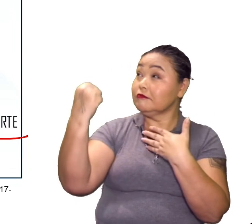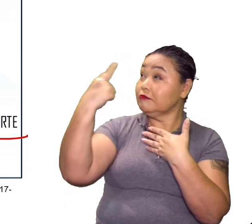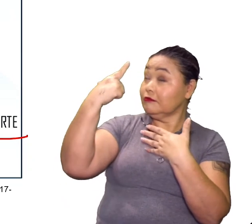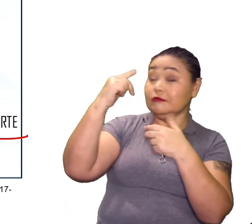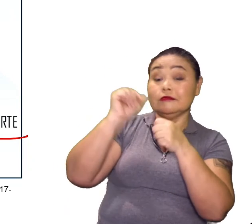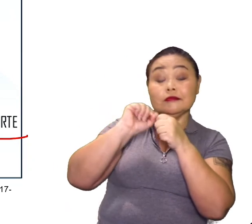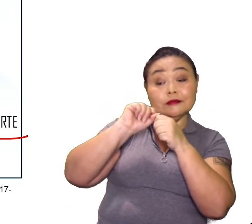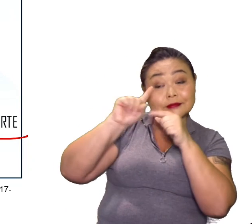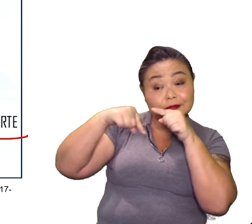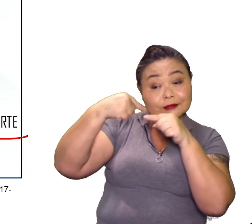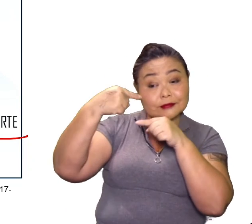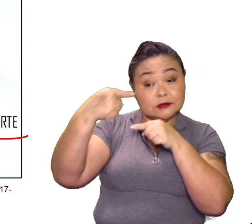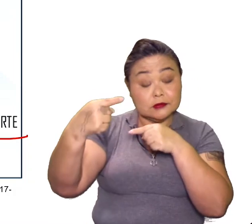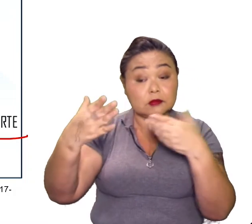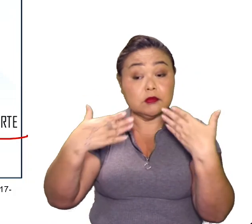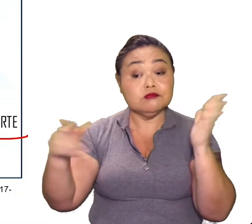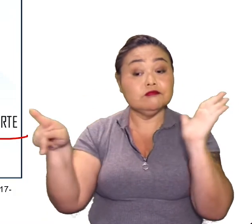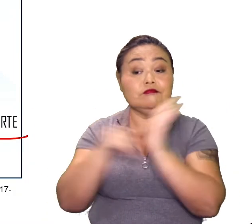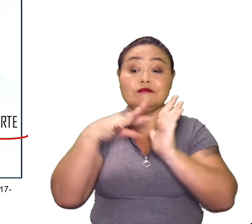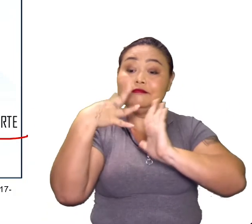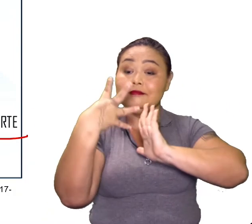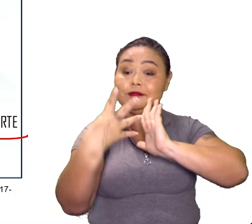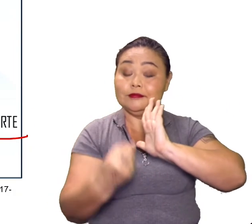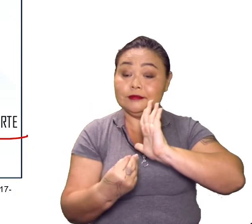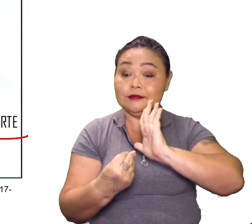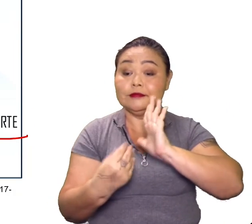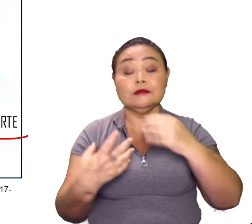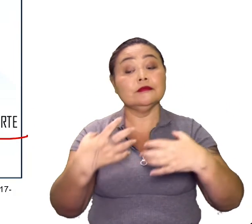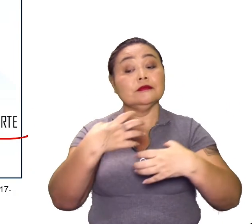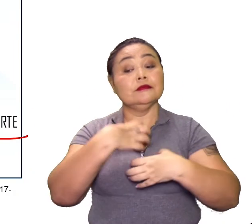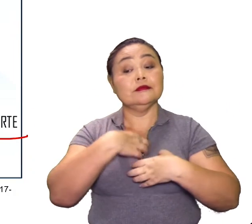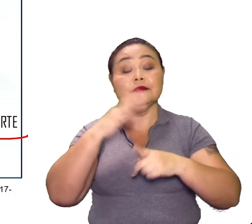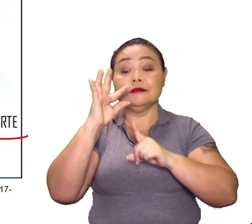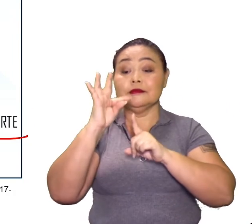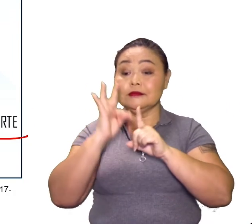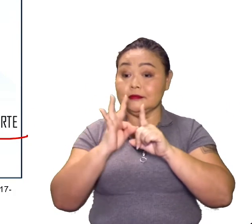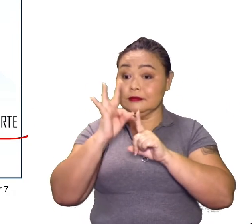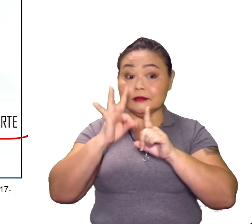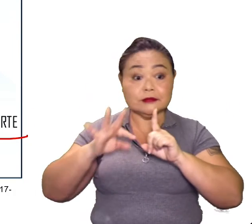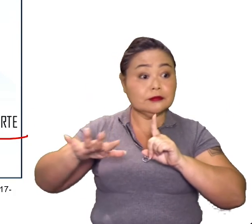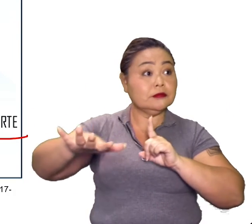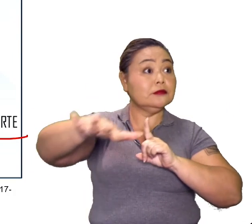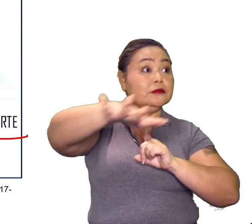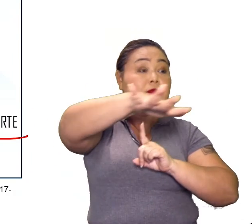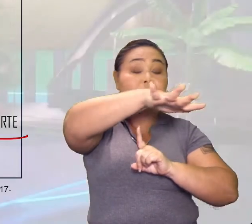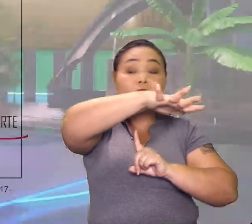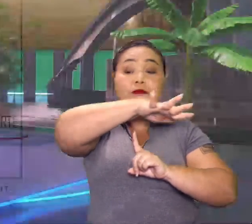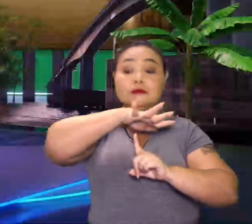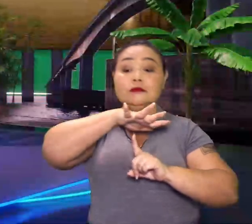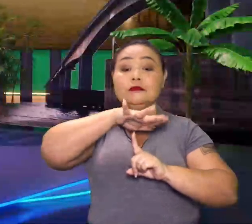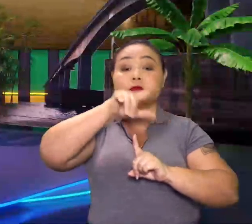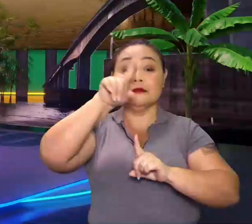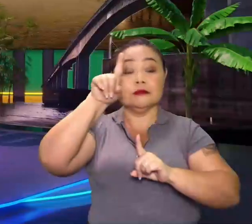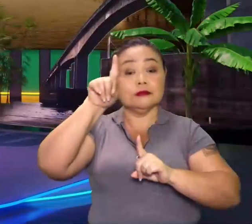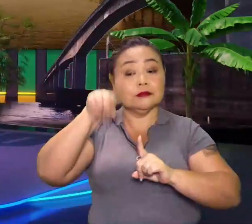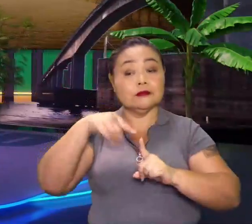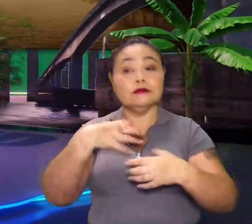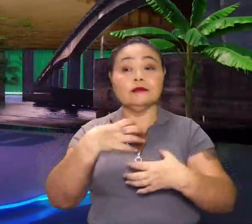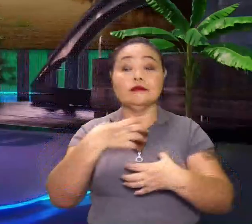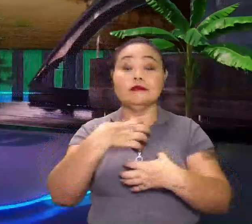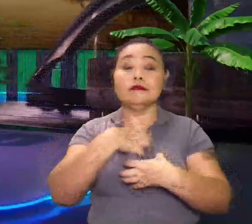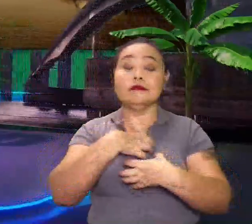nosso verão amazônico e a sensação térmica no verão, claro, meu diretor, é